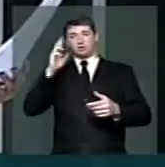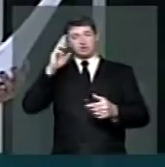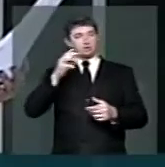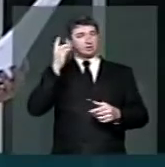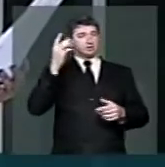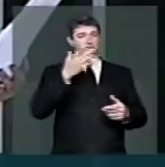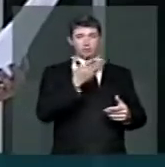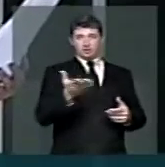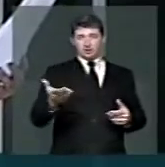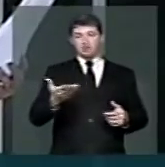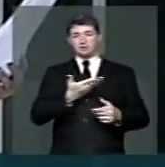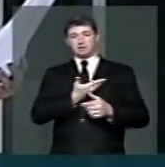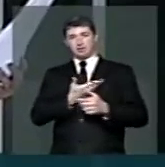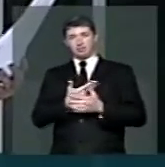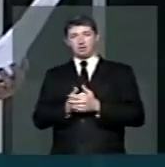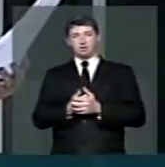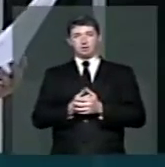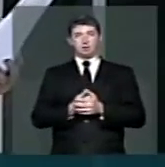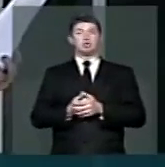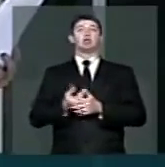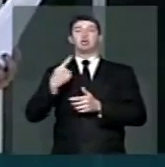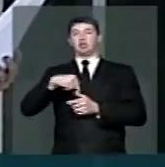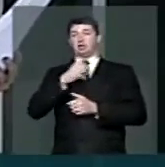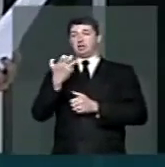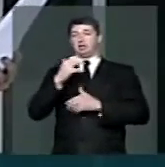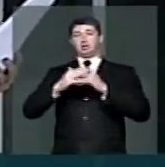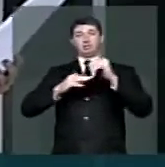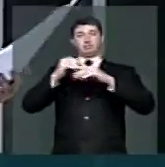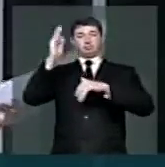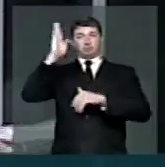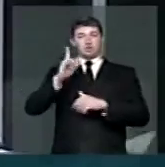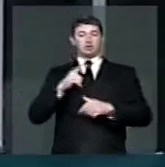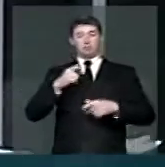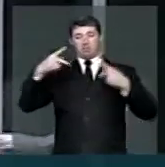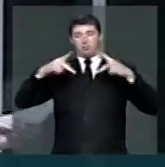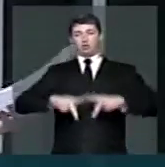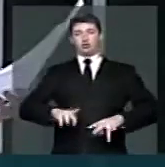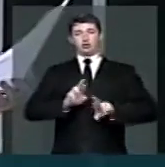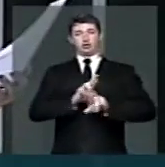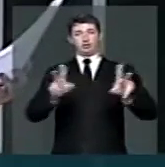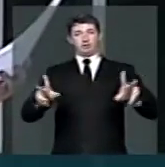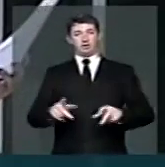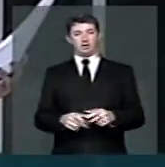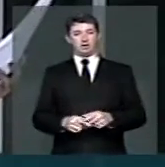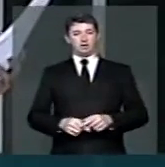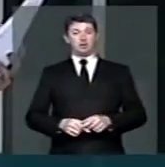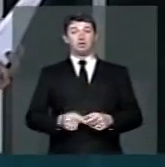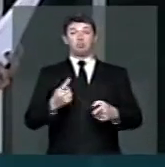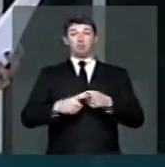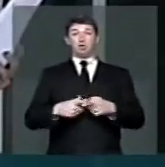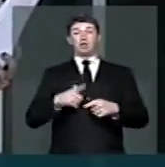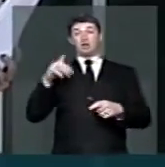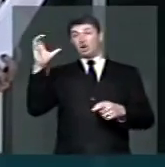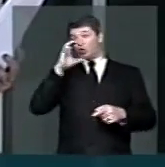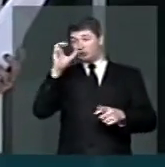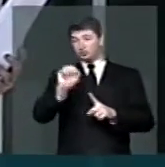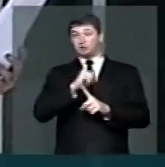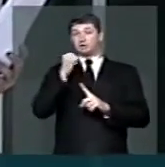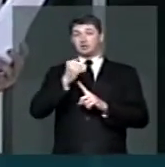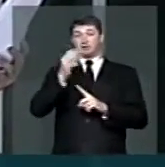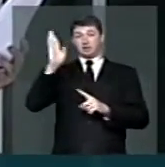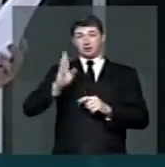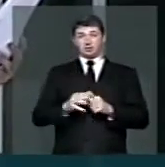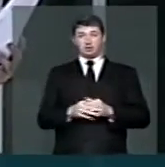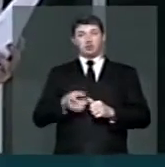colegas, o Brasil que queremos construir exige de nós uma postura diferente. Ante as urgentes necessidades da sociedade